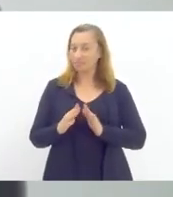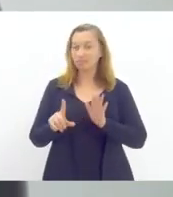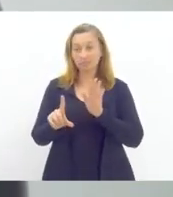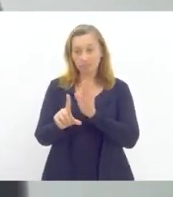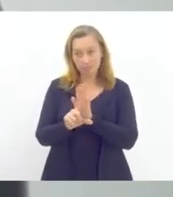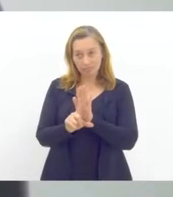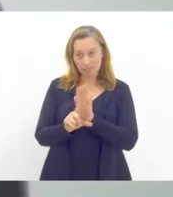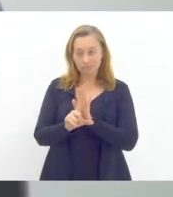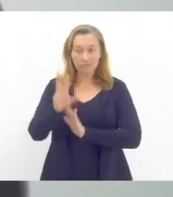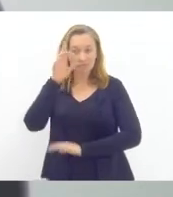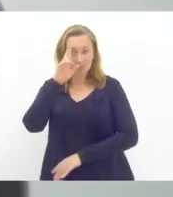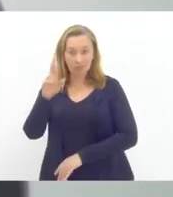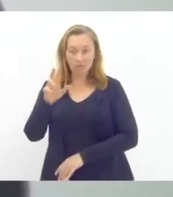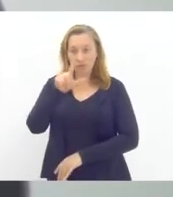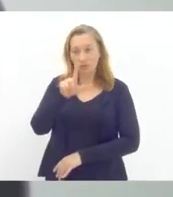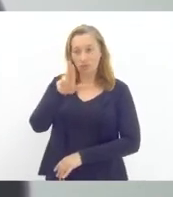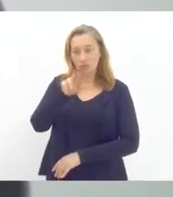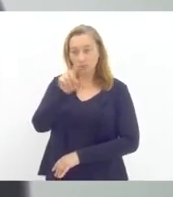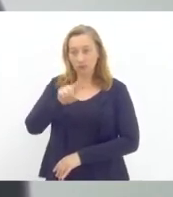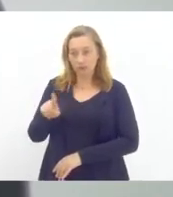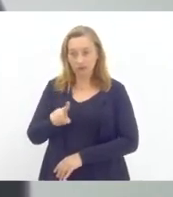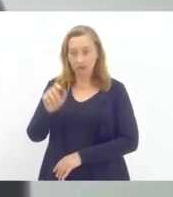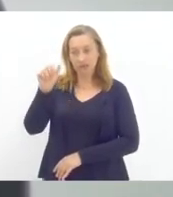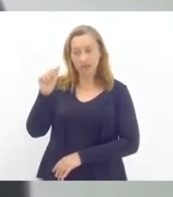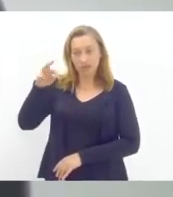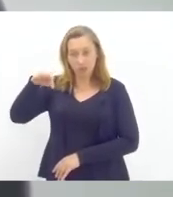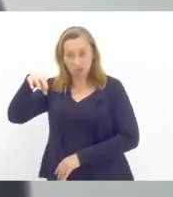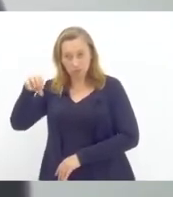ao senhor Luiz Antônio